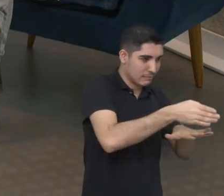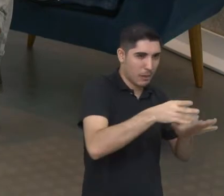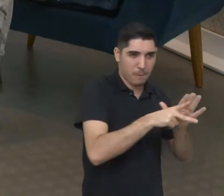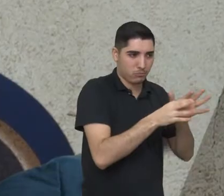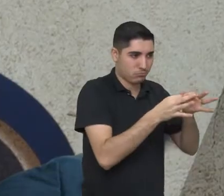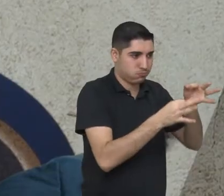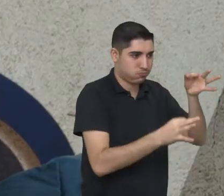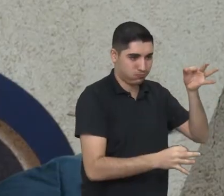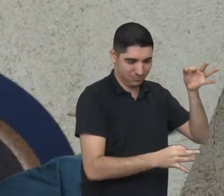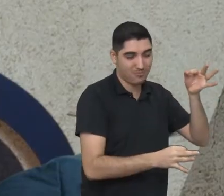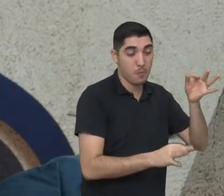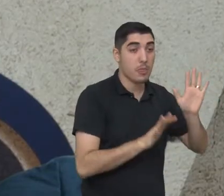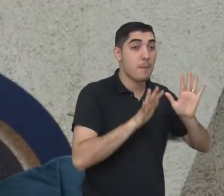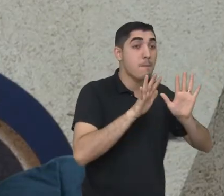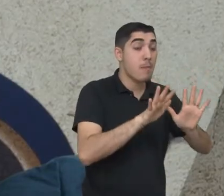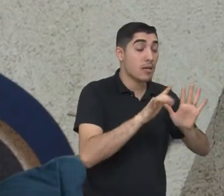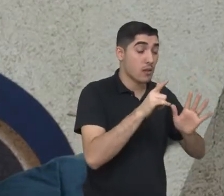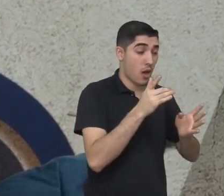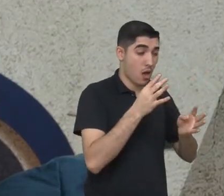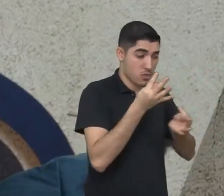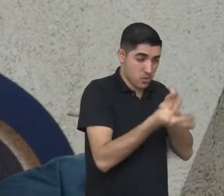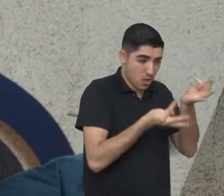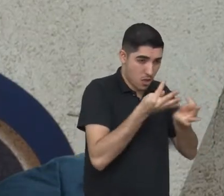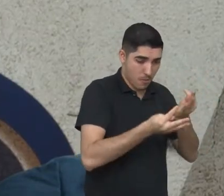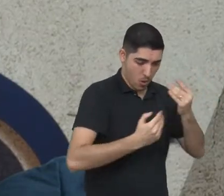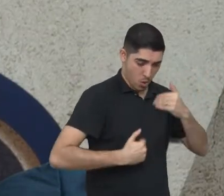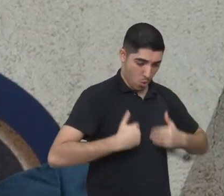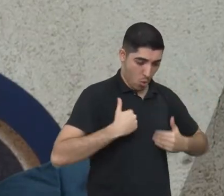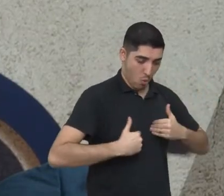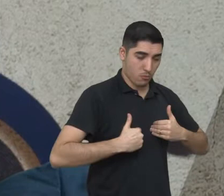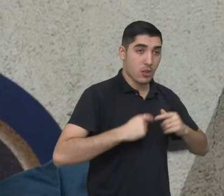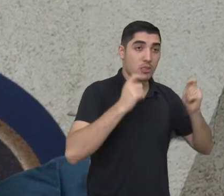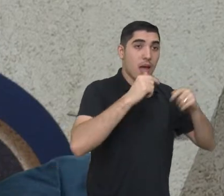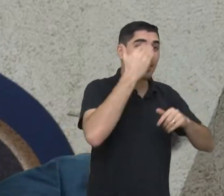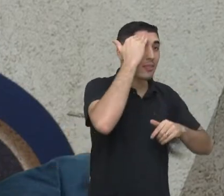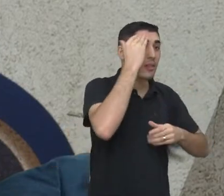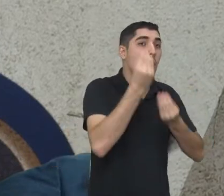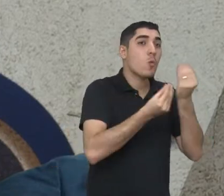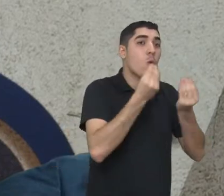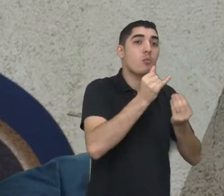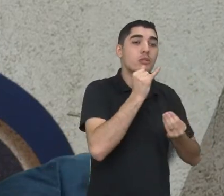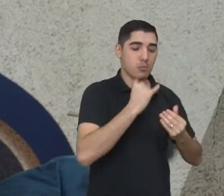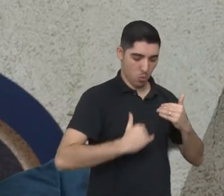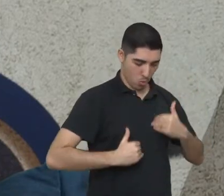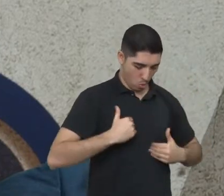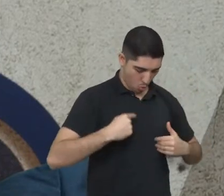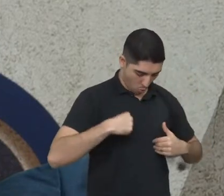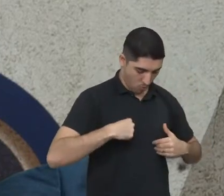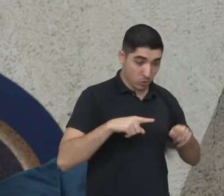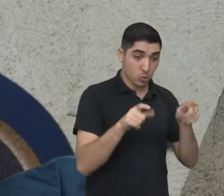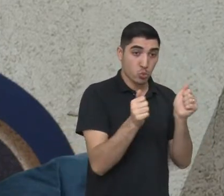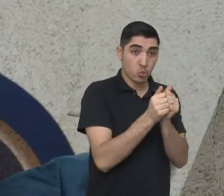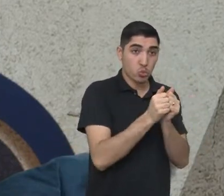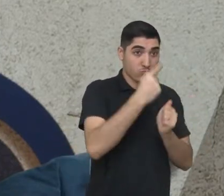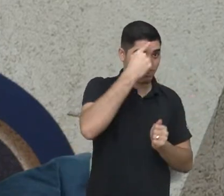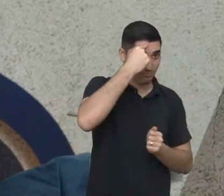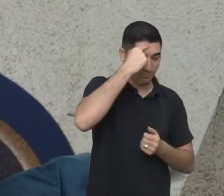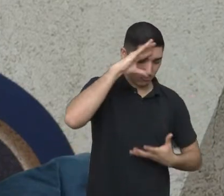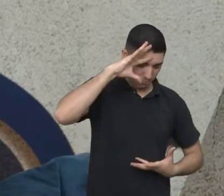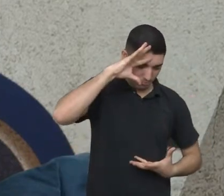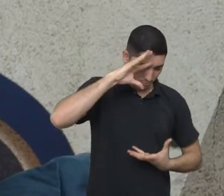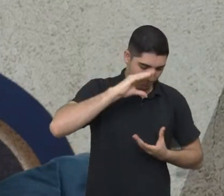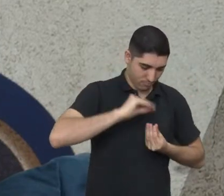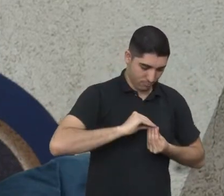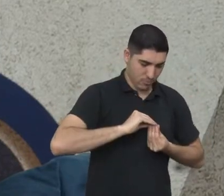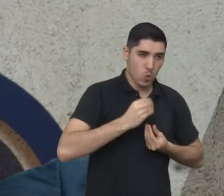E a psicologia corporal, ela entende como funciona a nossa relação corpo e mente, né? Nós somos um